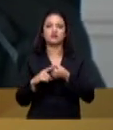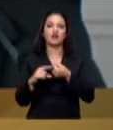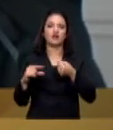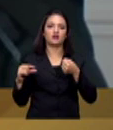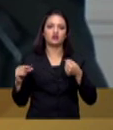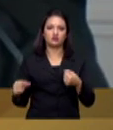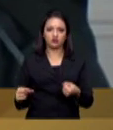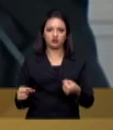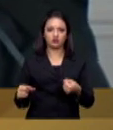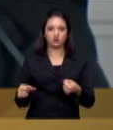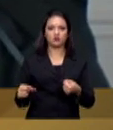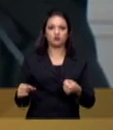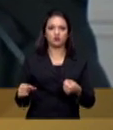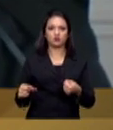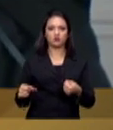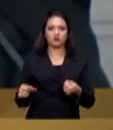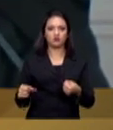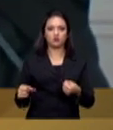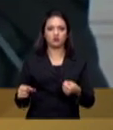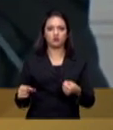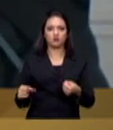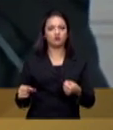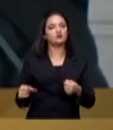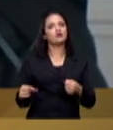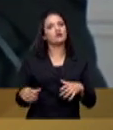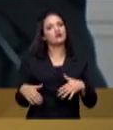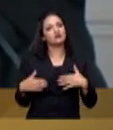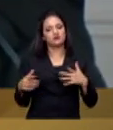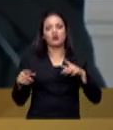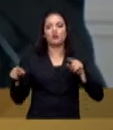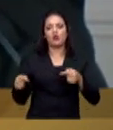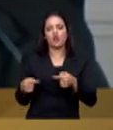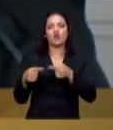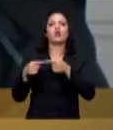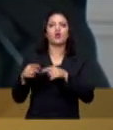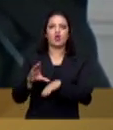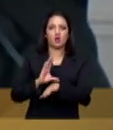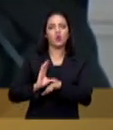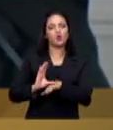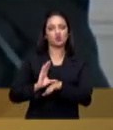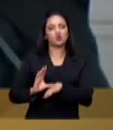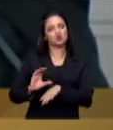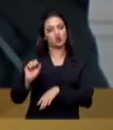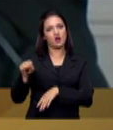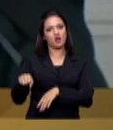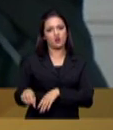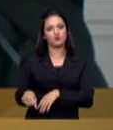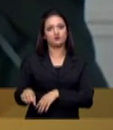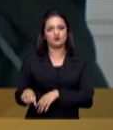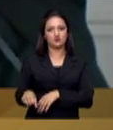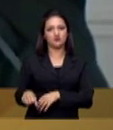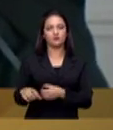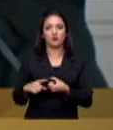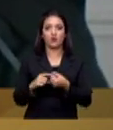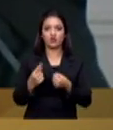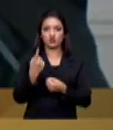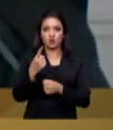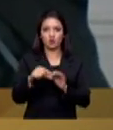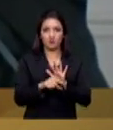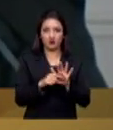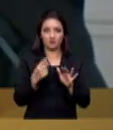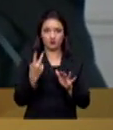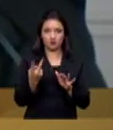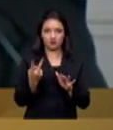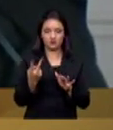impugnados, julgo improcedente a ação, ou seja, entendo constitucionais o artigo 1º,